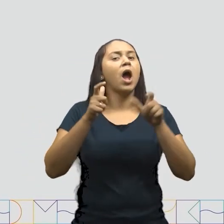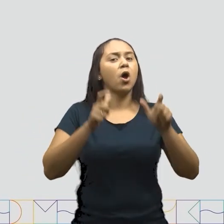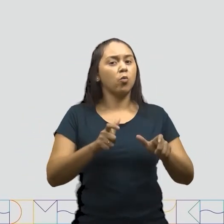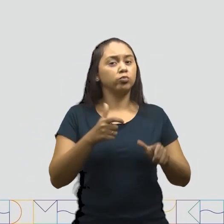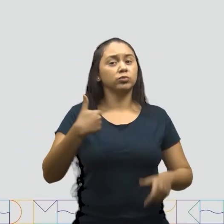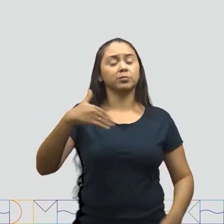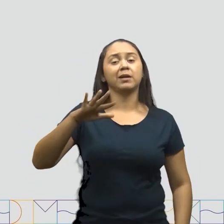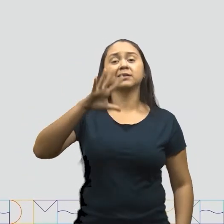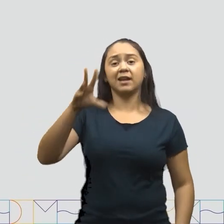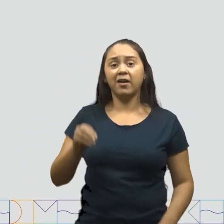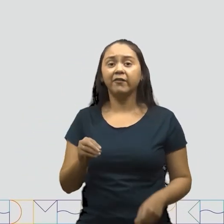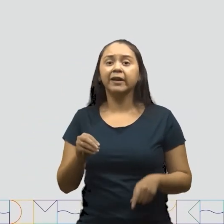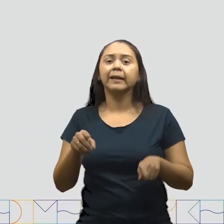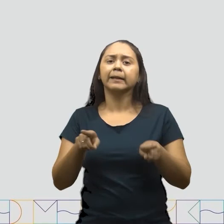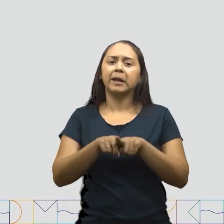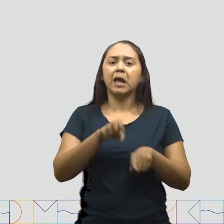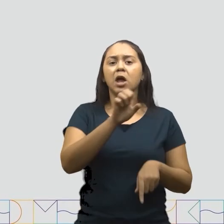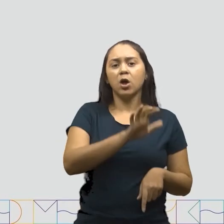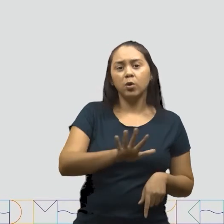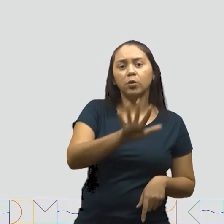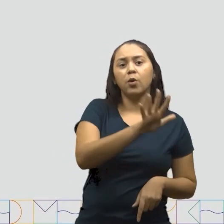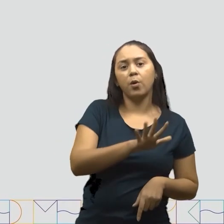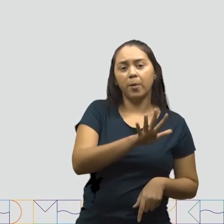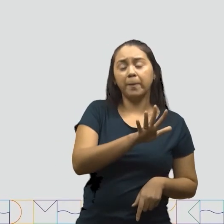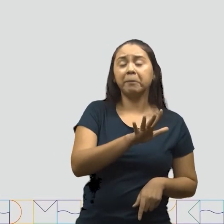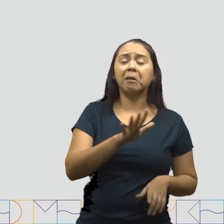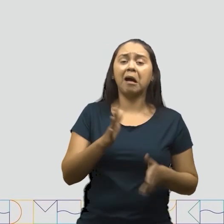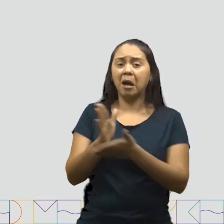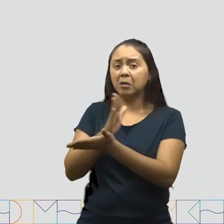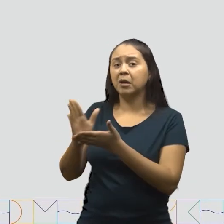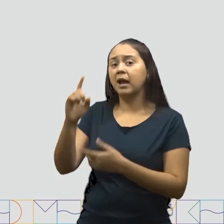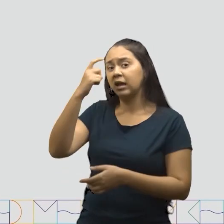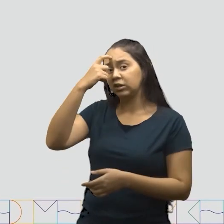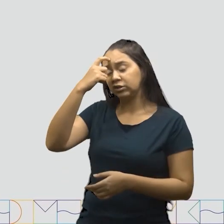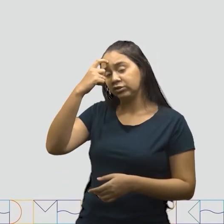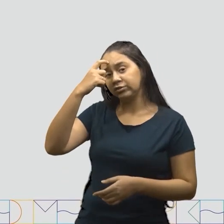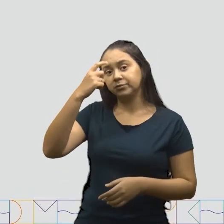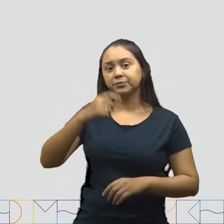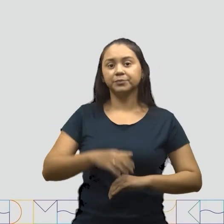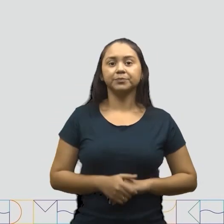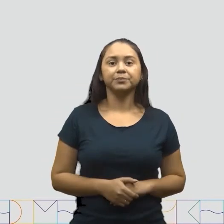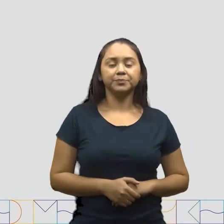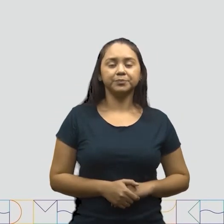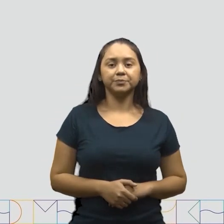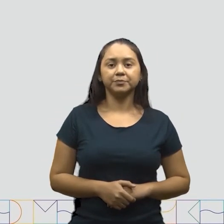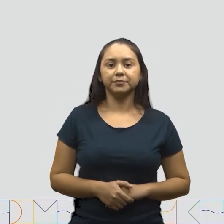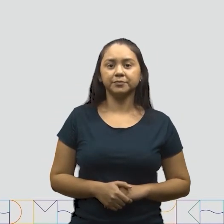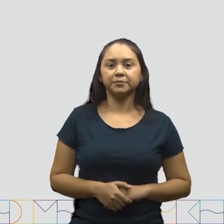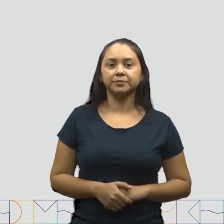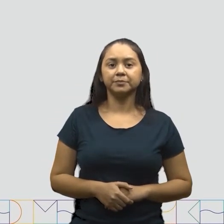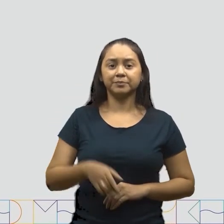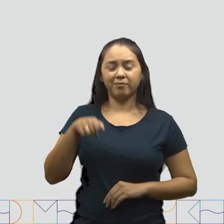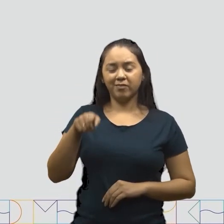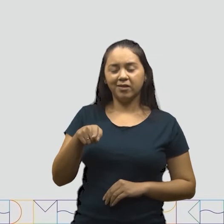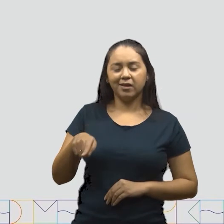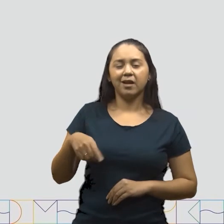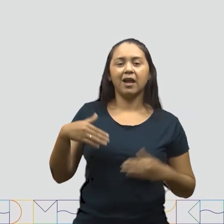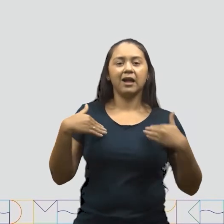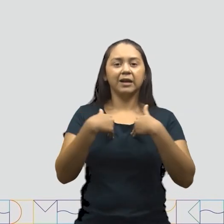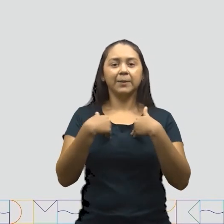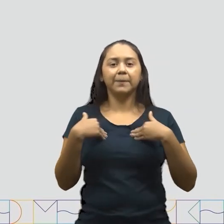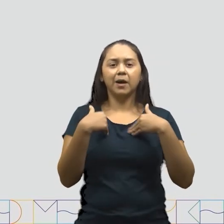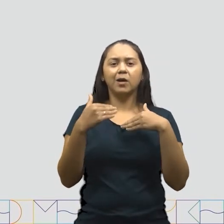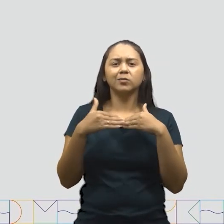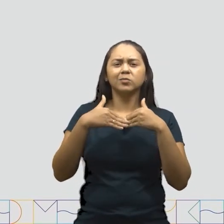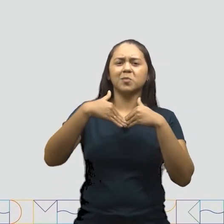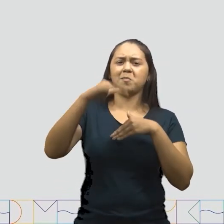na Eurásia, da Europa Ocidental à Índia, e na América, do Yukon ao México. É uma